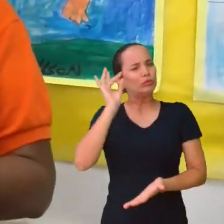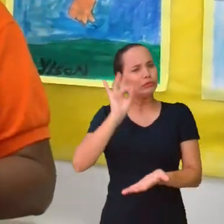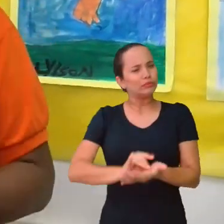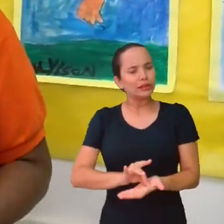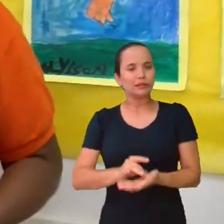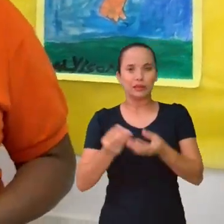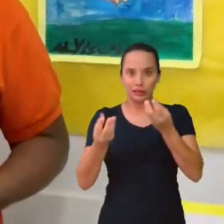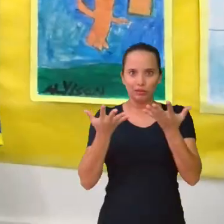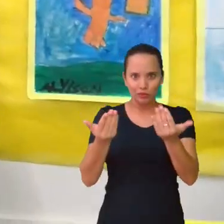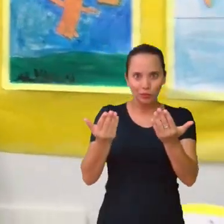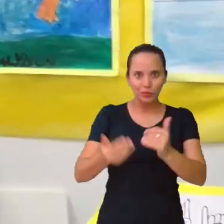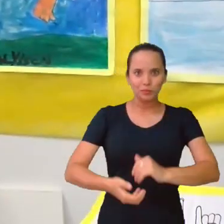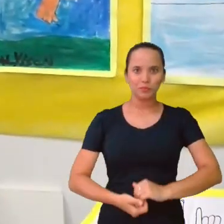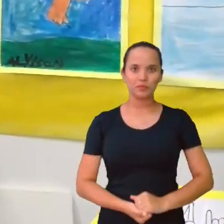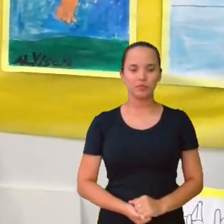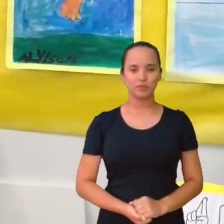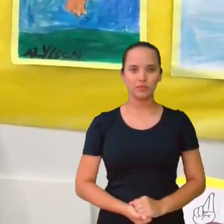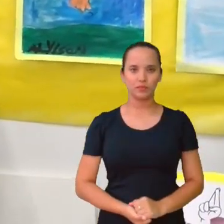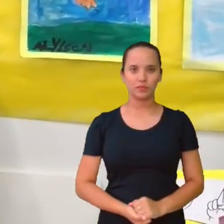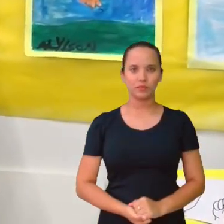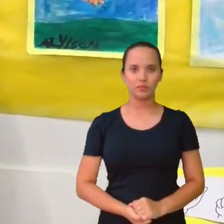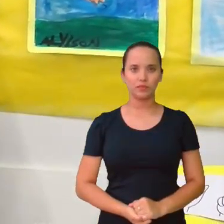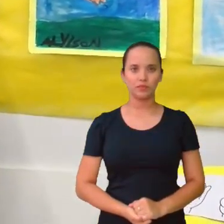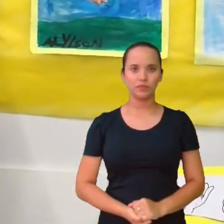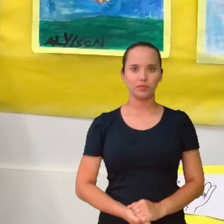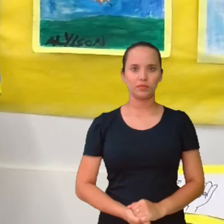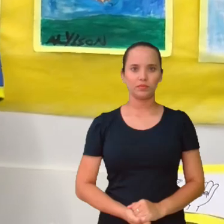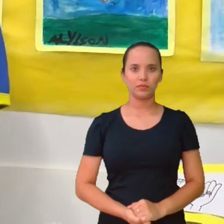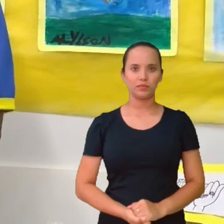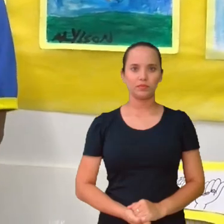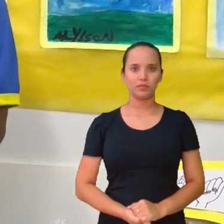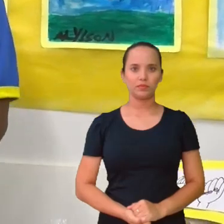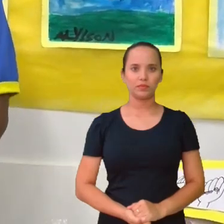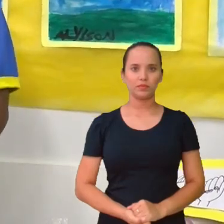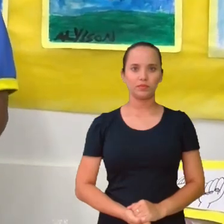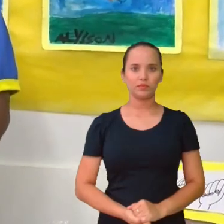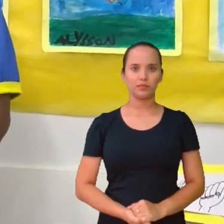acontece. Vamos lá? Meu nome,